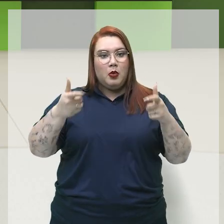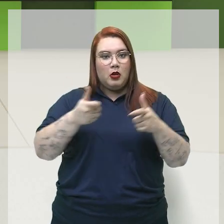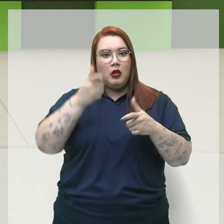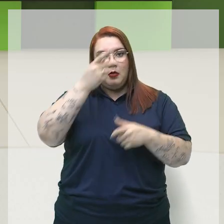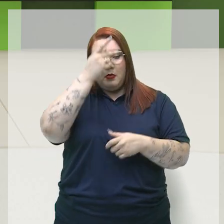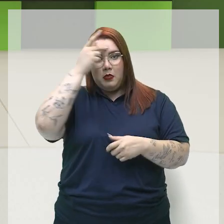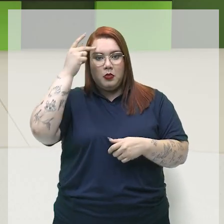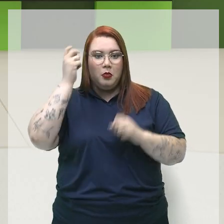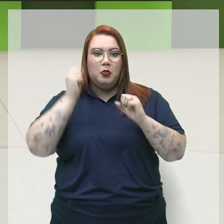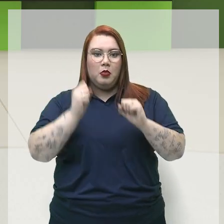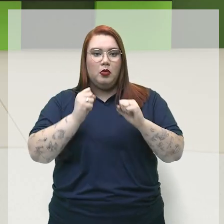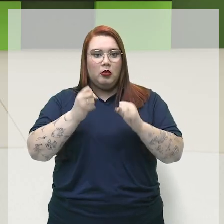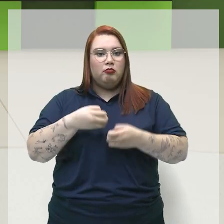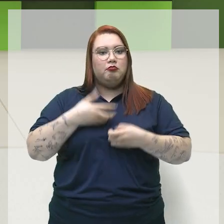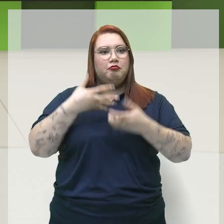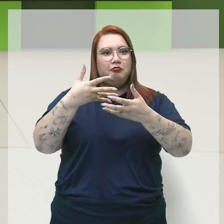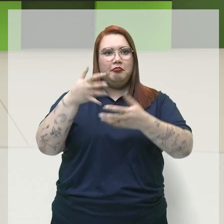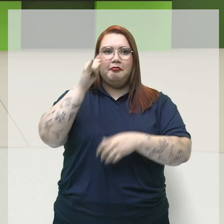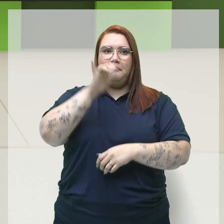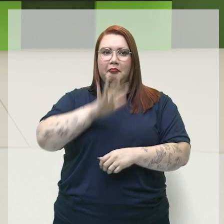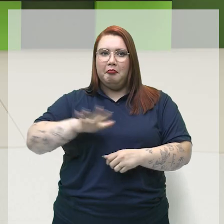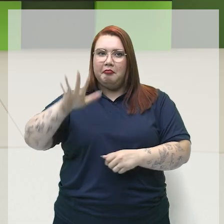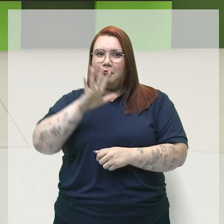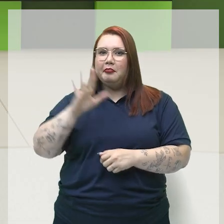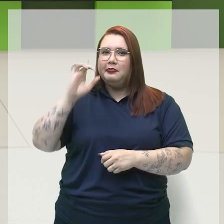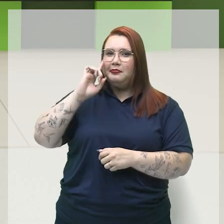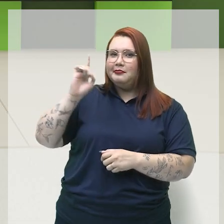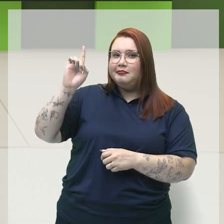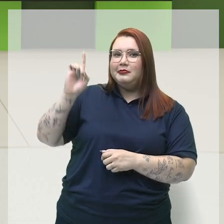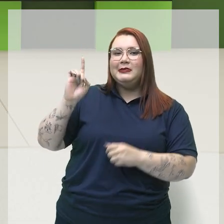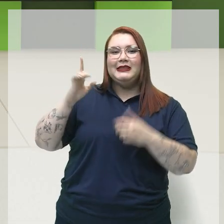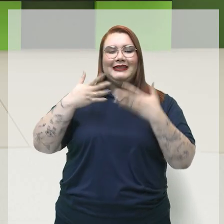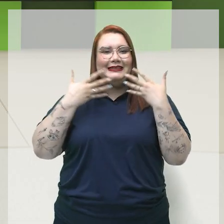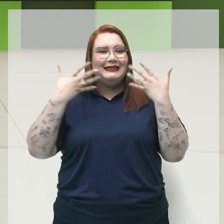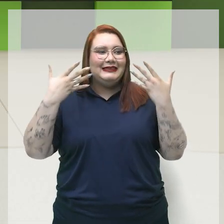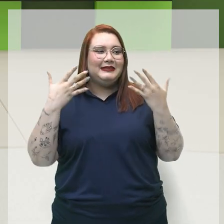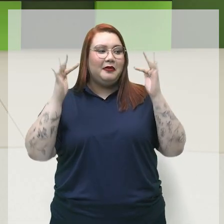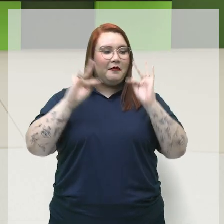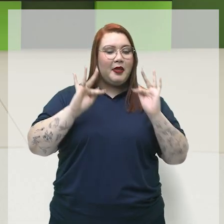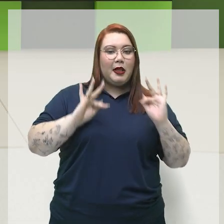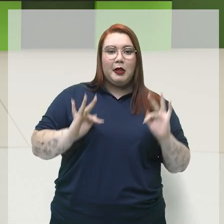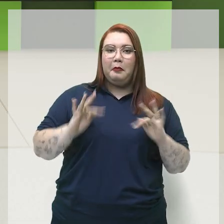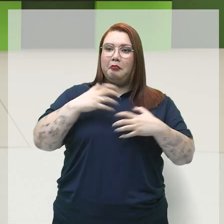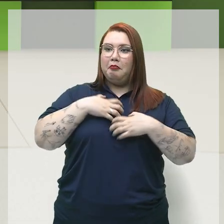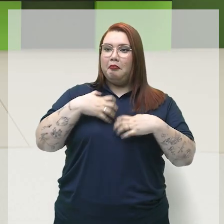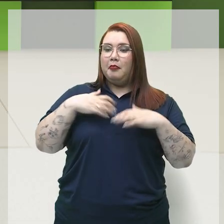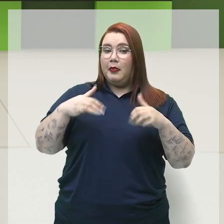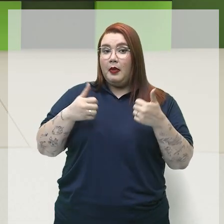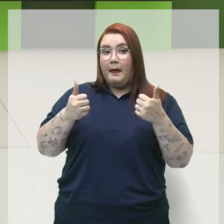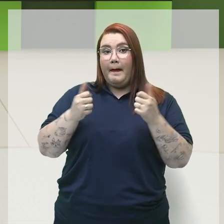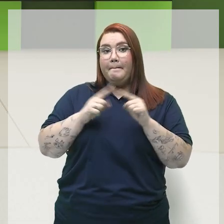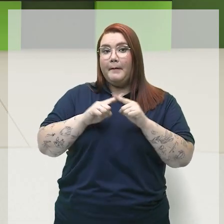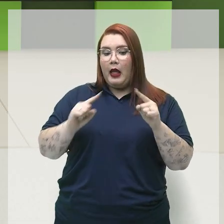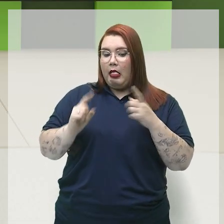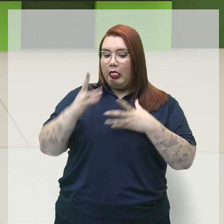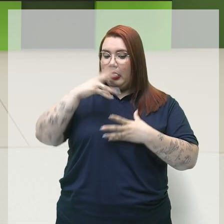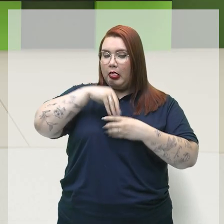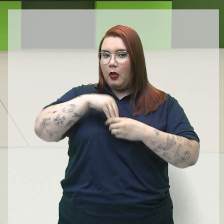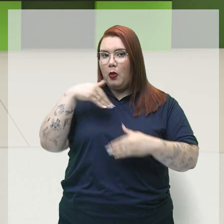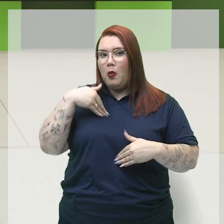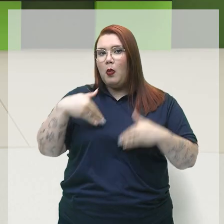gente observa aí na imagem, estar bem fisicamente e mesmo assim transmitir algumas doenças, que